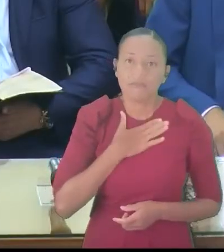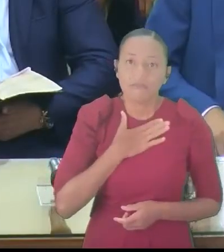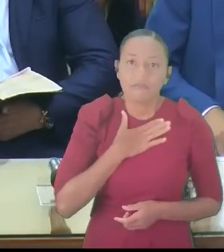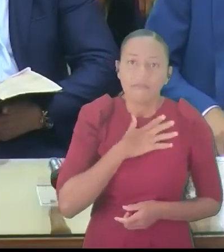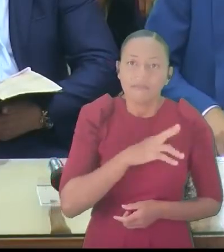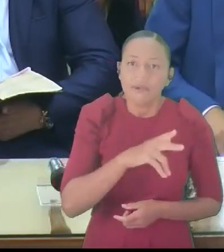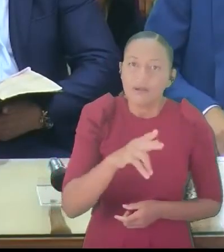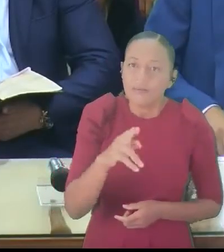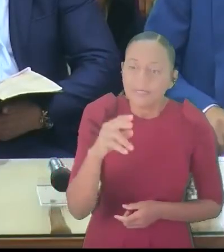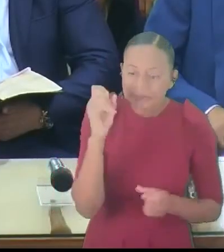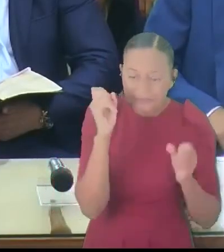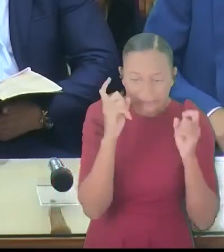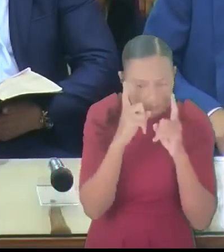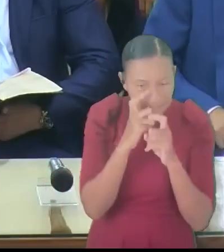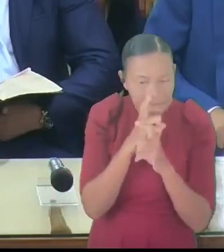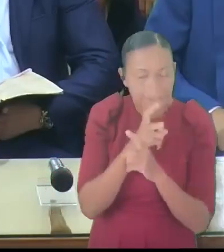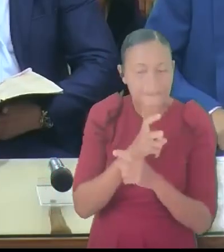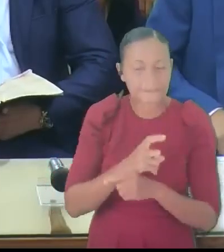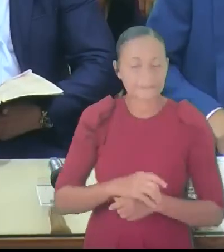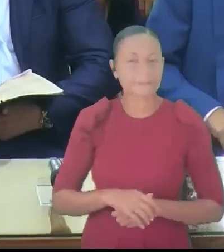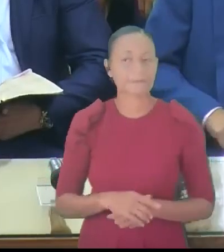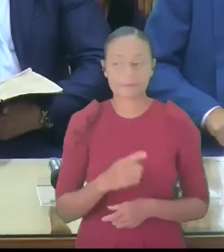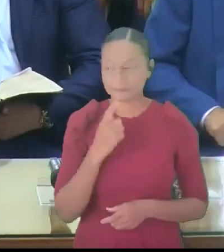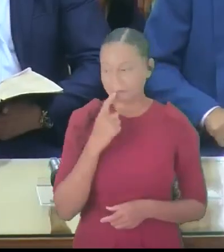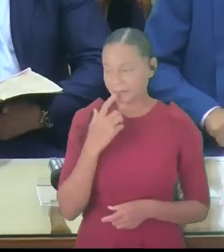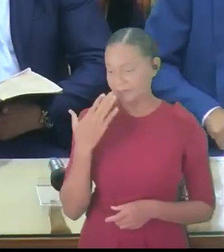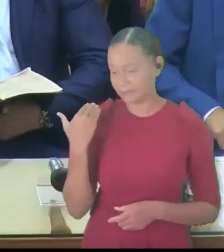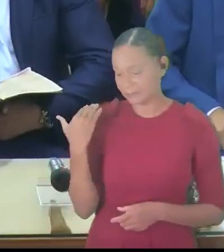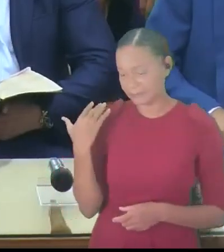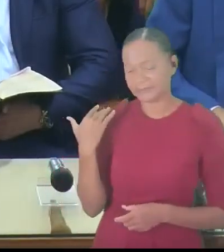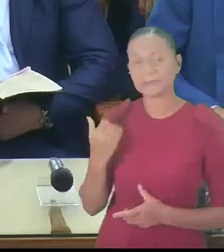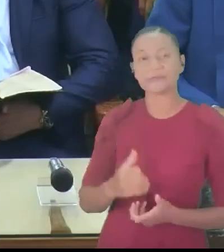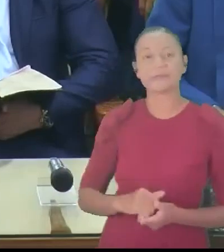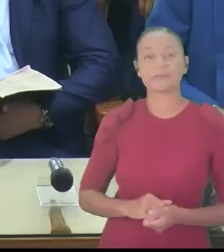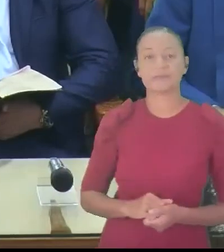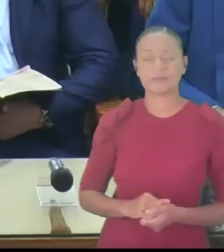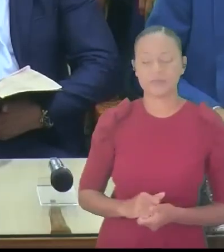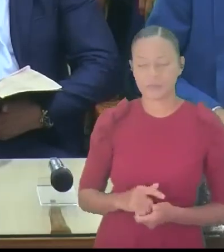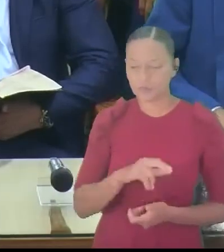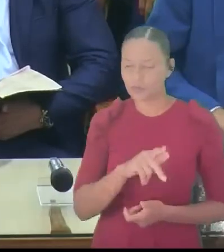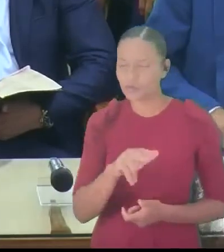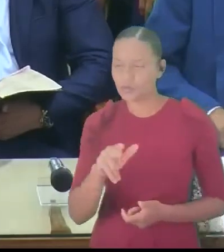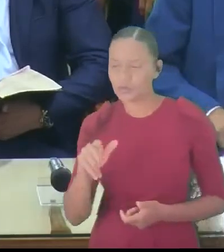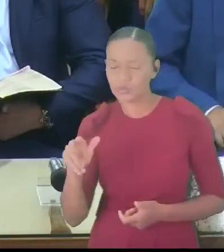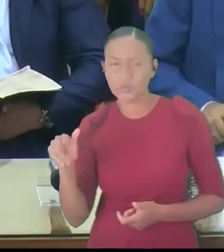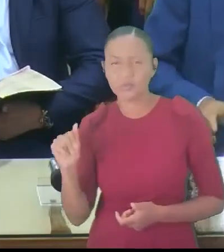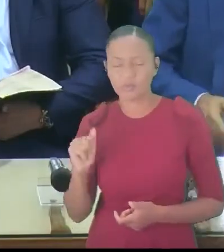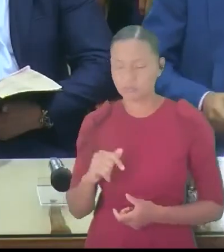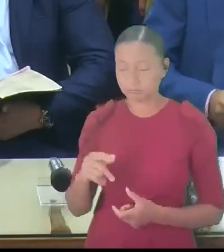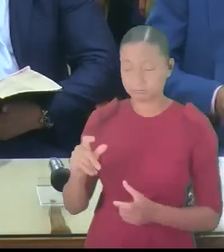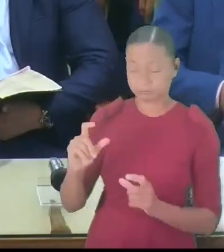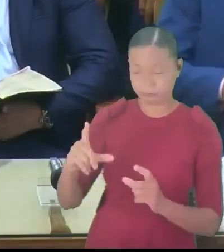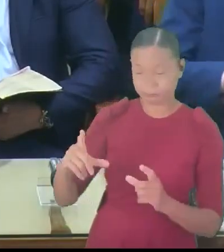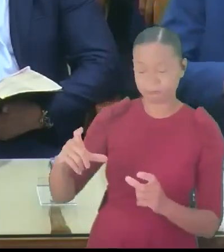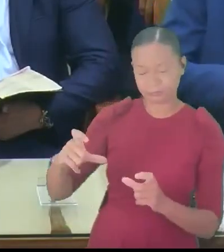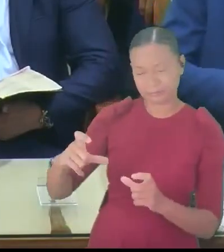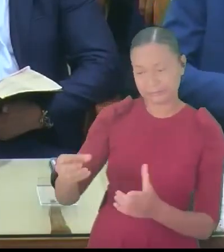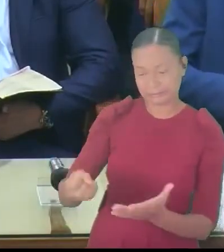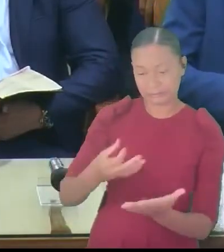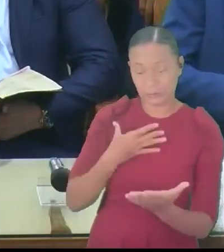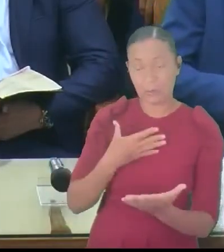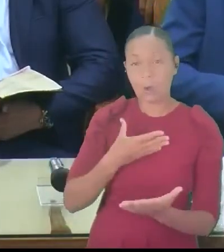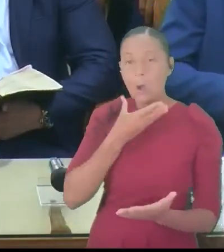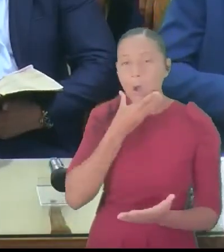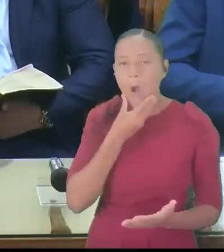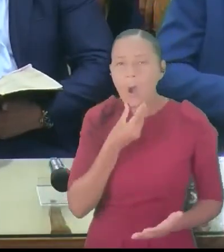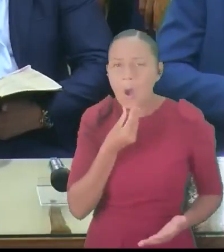está apertando, viu, irmãos? Foi agora, essa semana eu recebi, o irmão me mandou um recortezinho, dizendo que o policial mandou